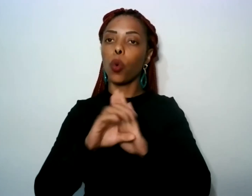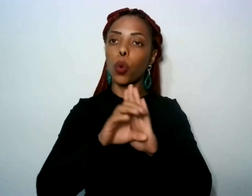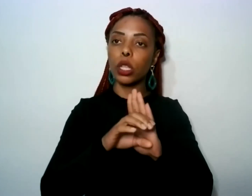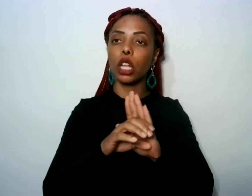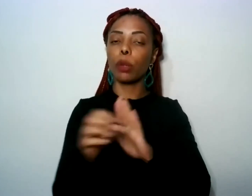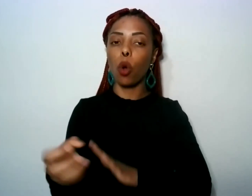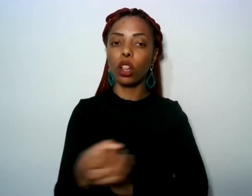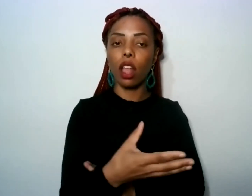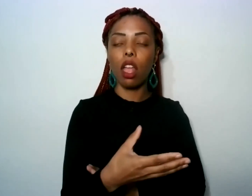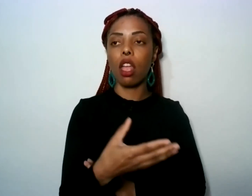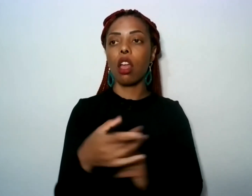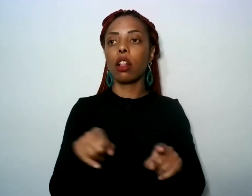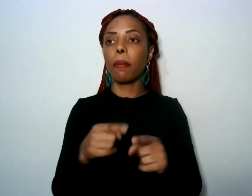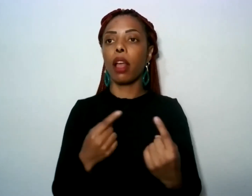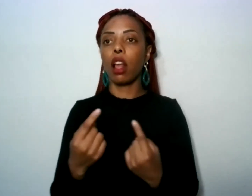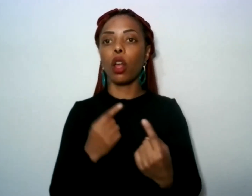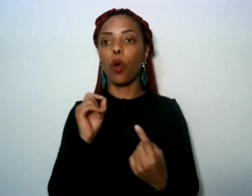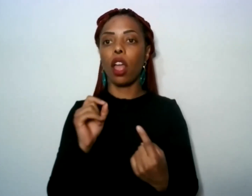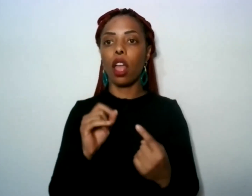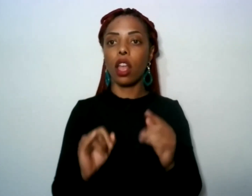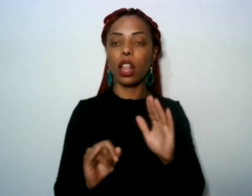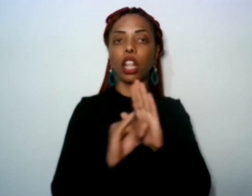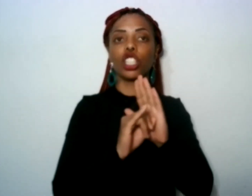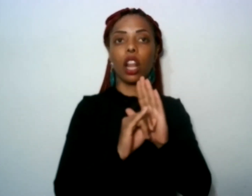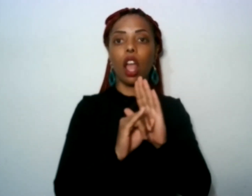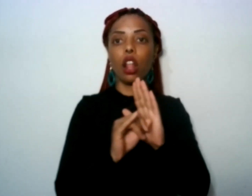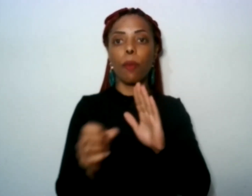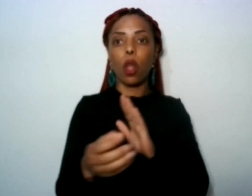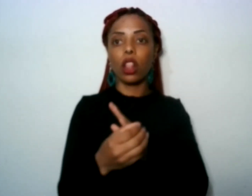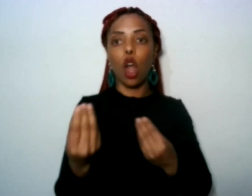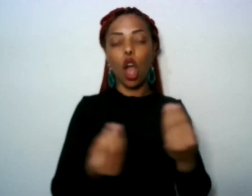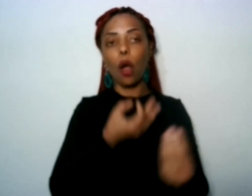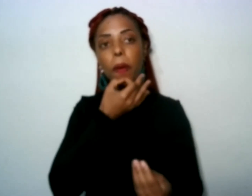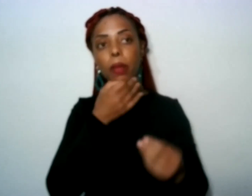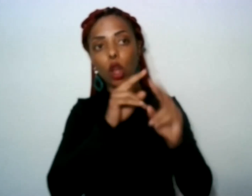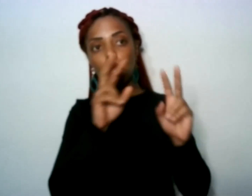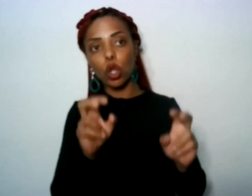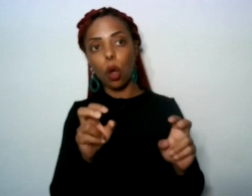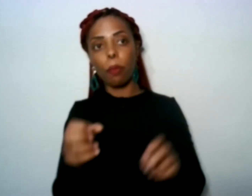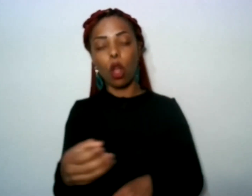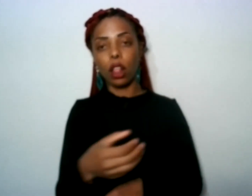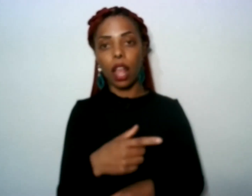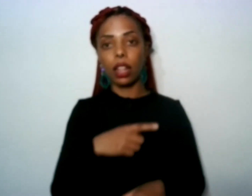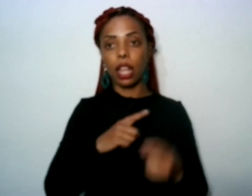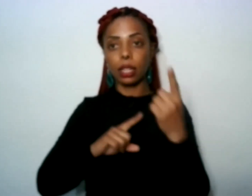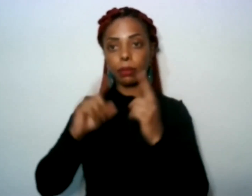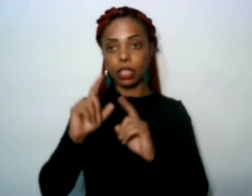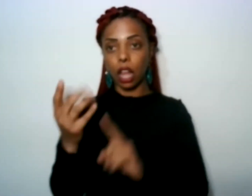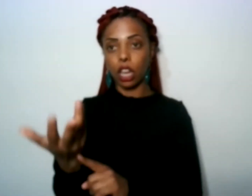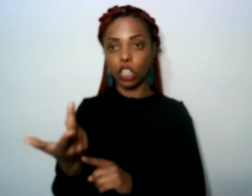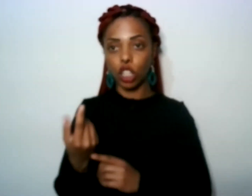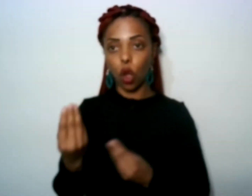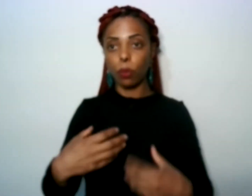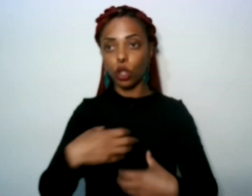identidade moderna dessas leituras do moderno com a expressividade artística com as maneiras de entender as artes em diferentes momentos